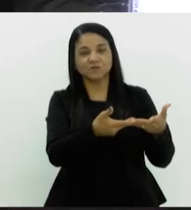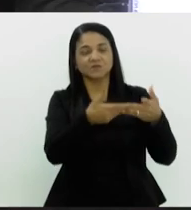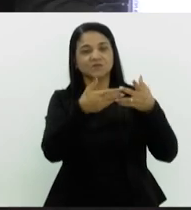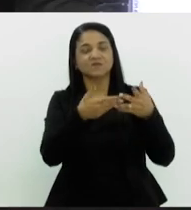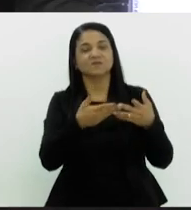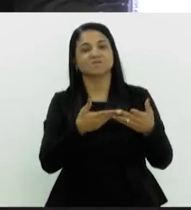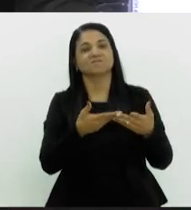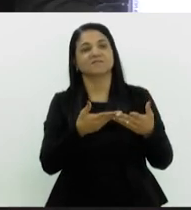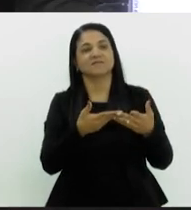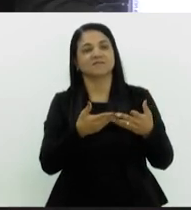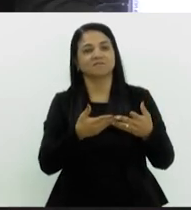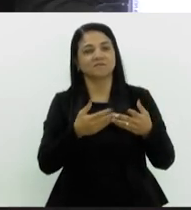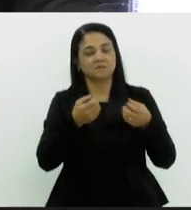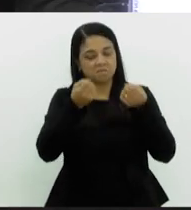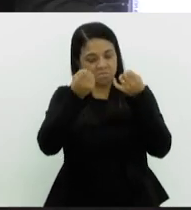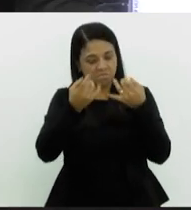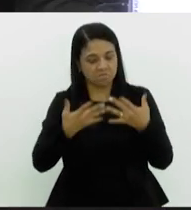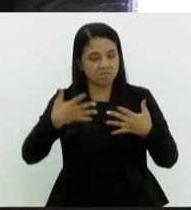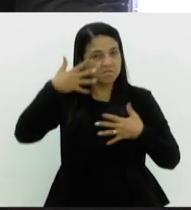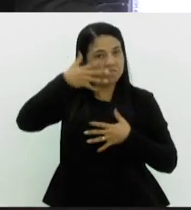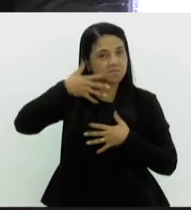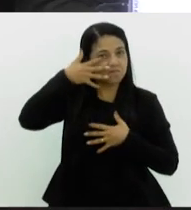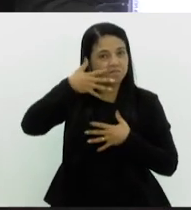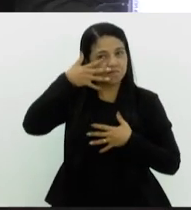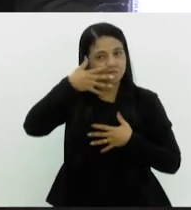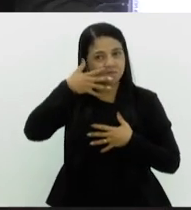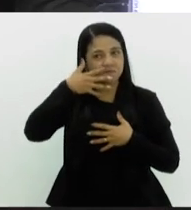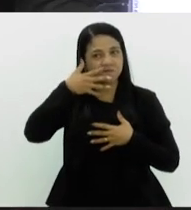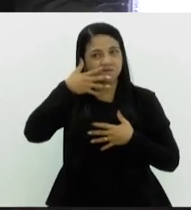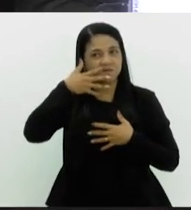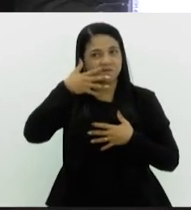saudação com a fala